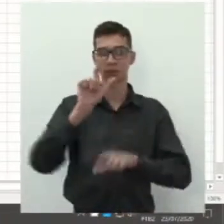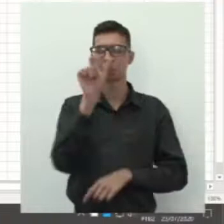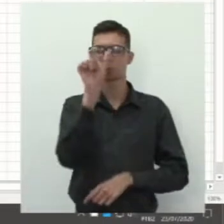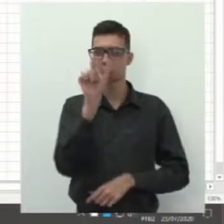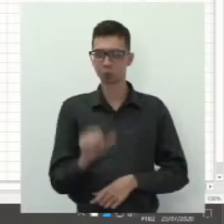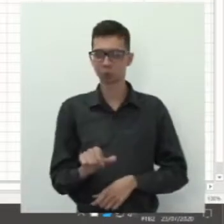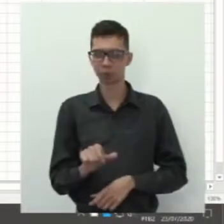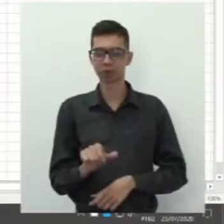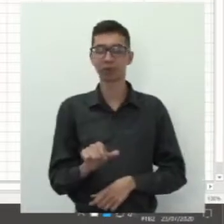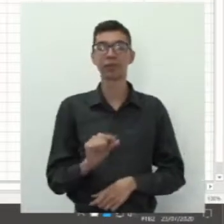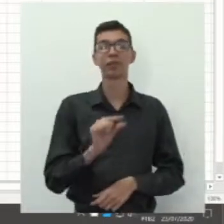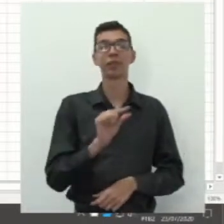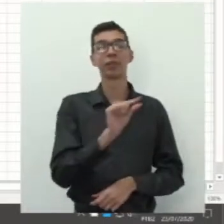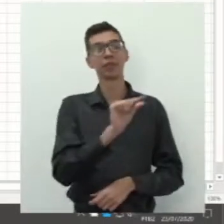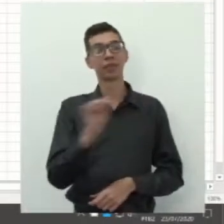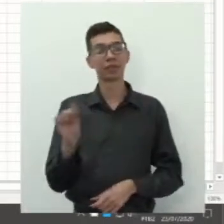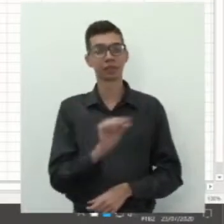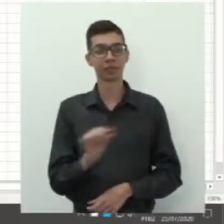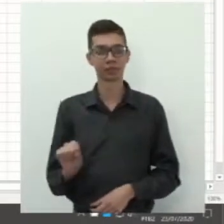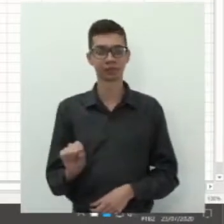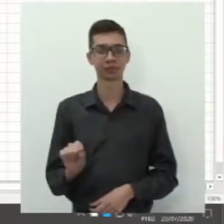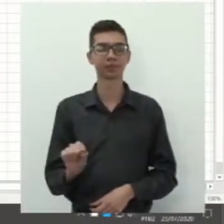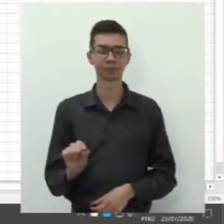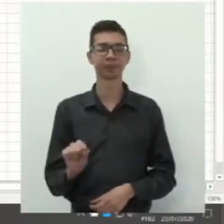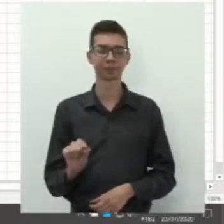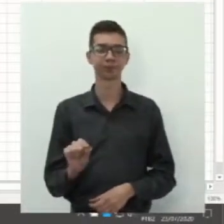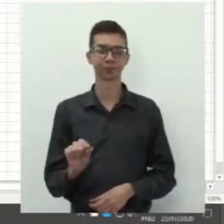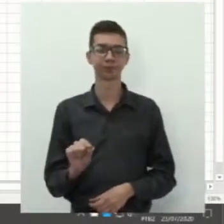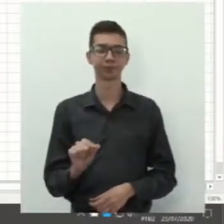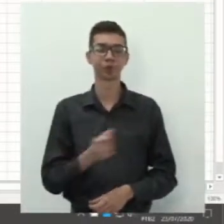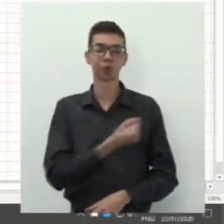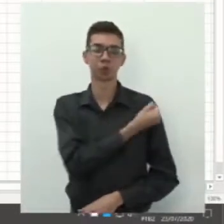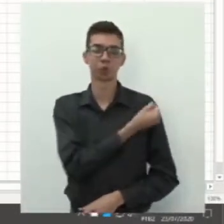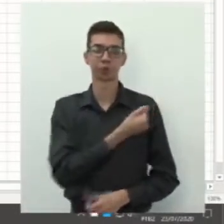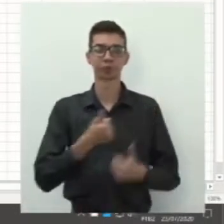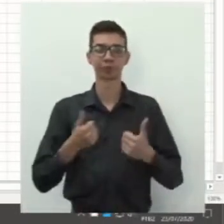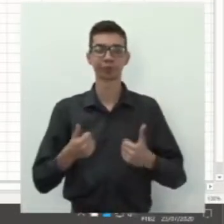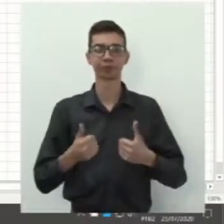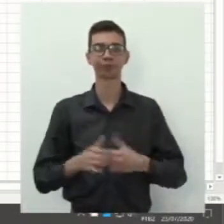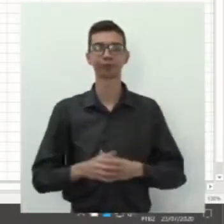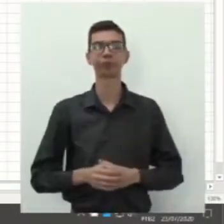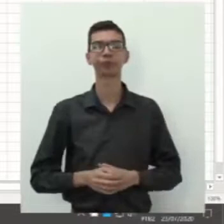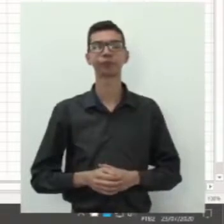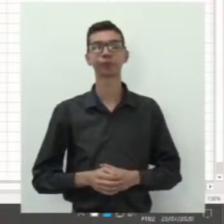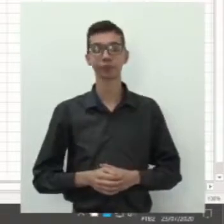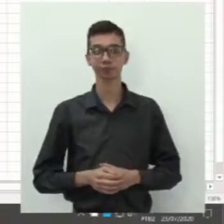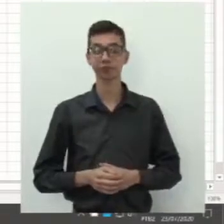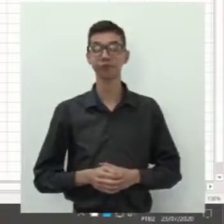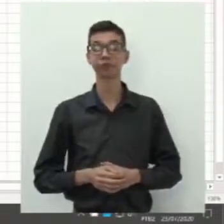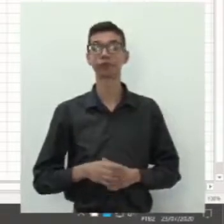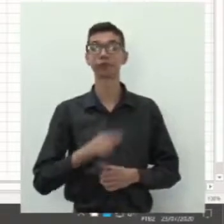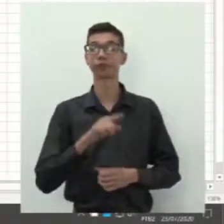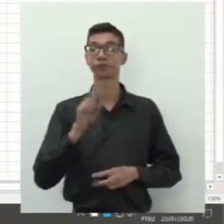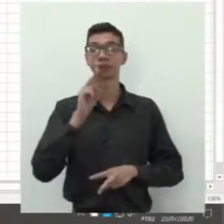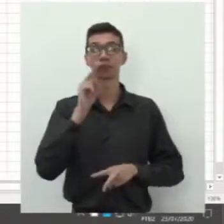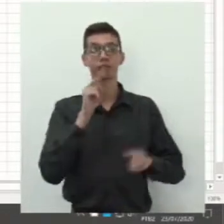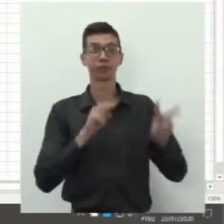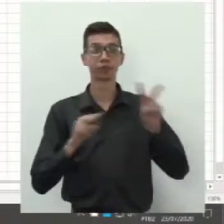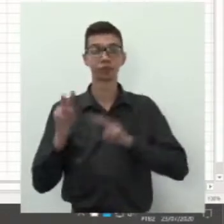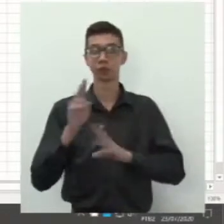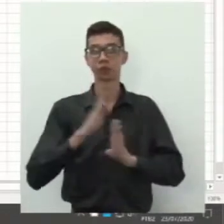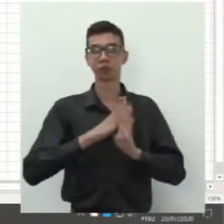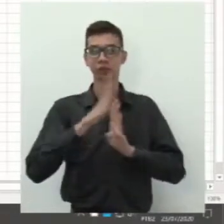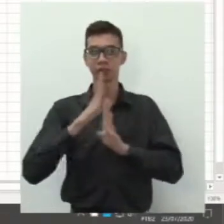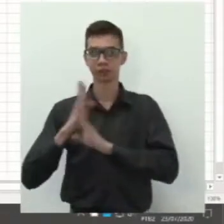linha. Essa é a orientação espacial, né, se a gente pode assim dizer, dentro do Excel. Então, cada célula ela tem